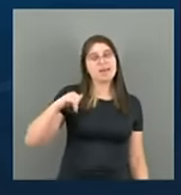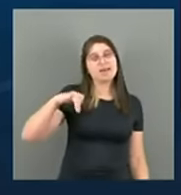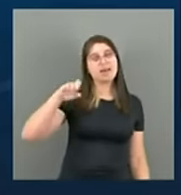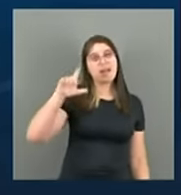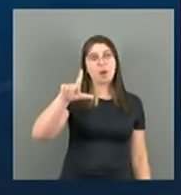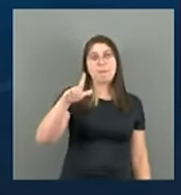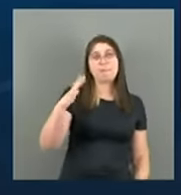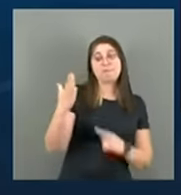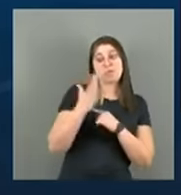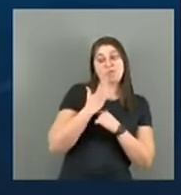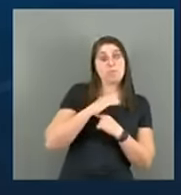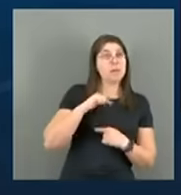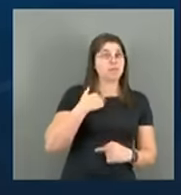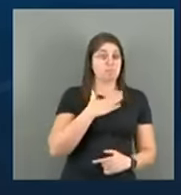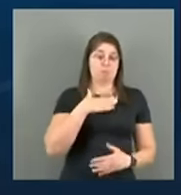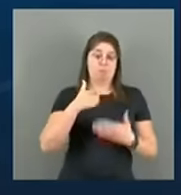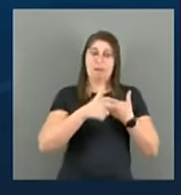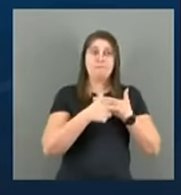eu fiz o meu papel.